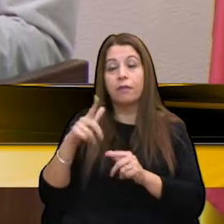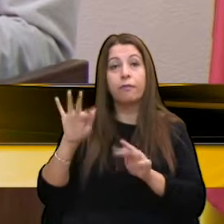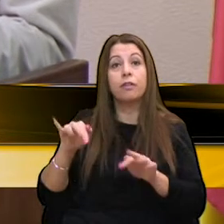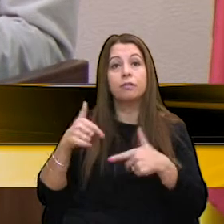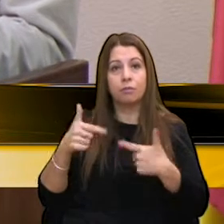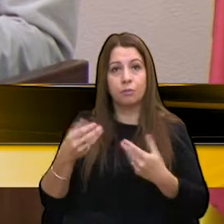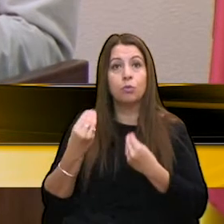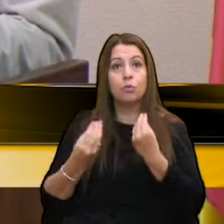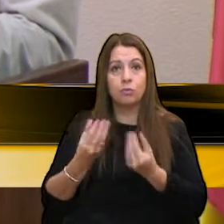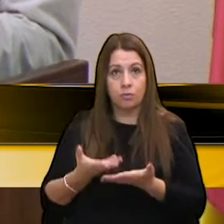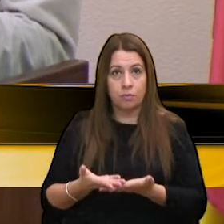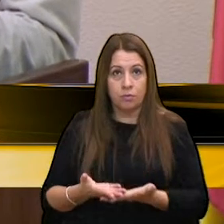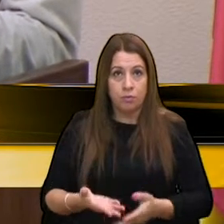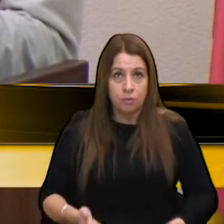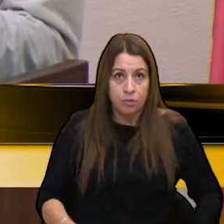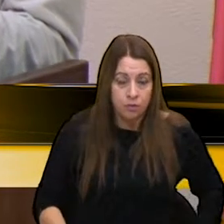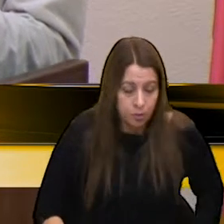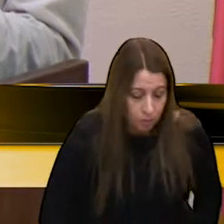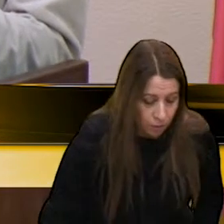trabalhar.